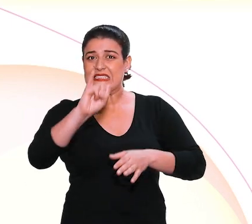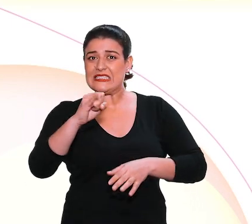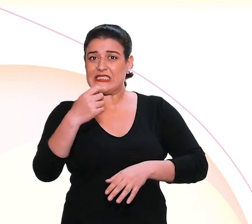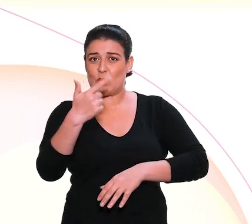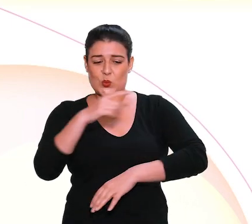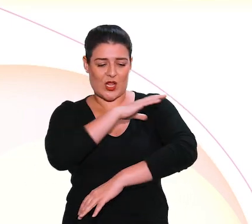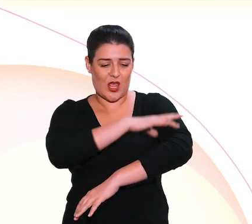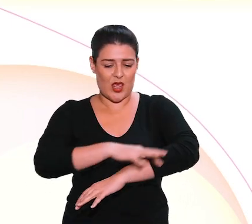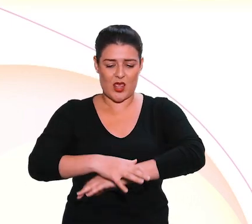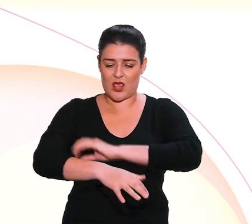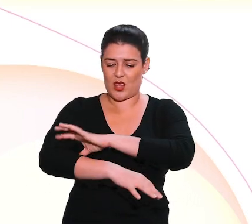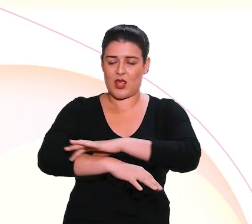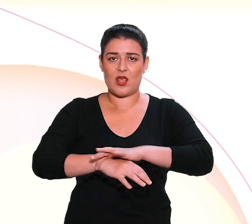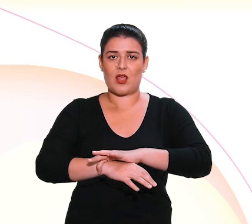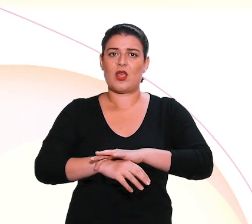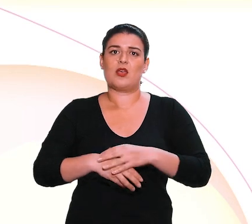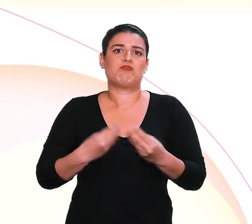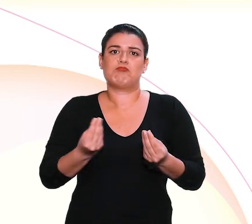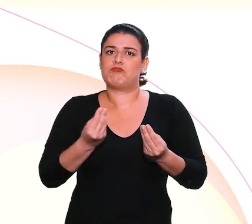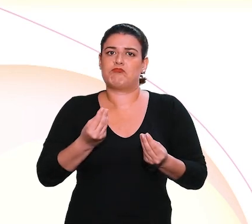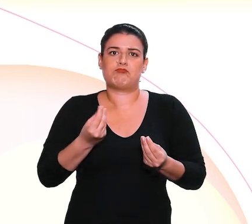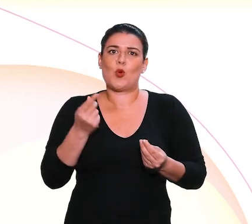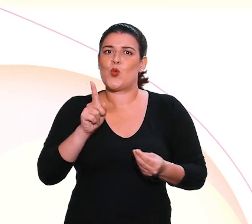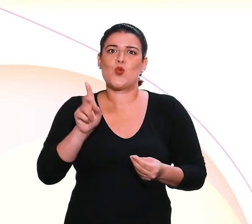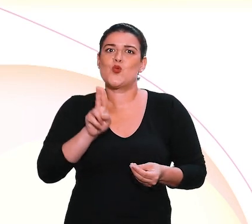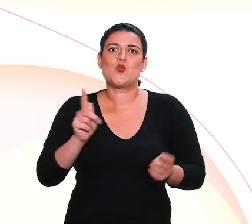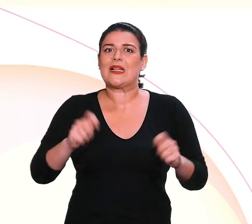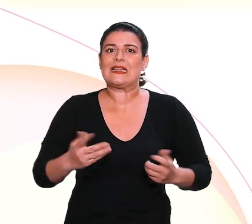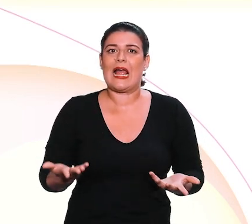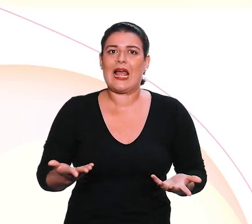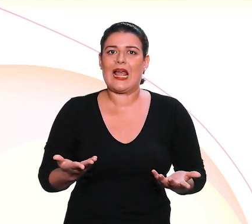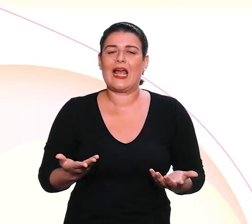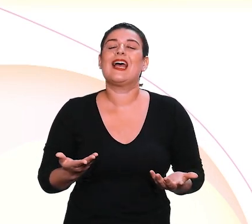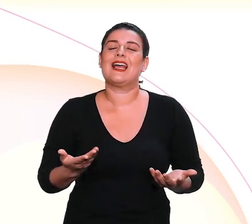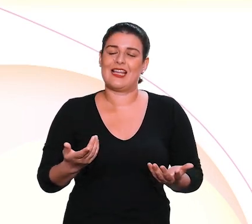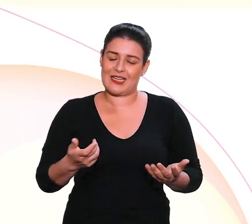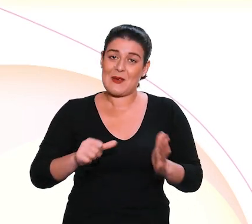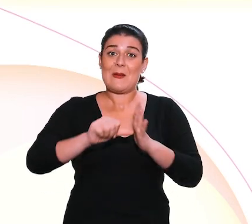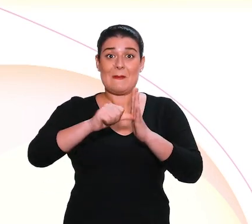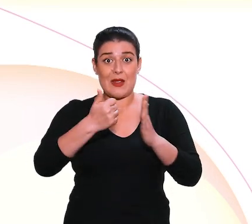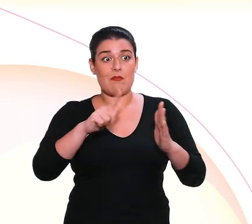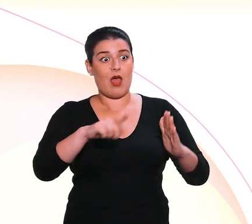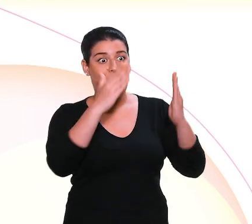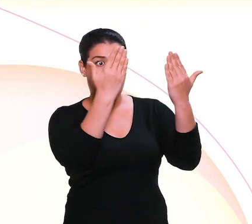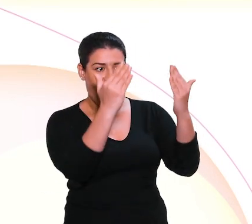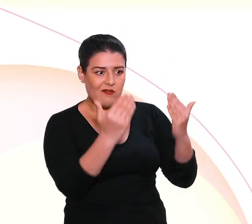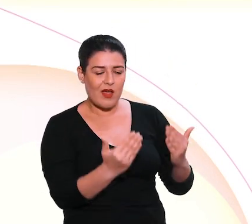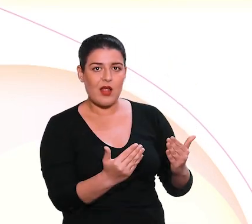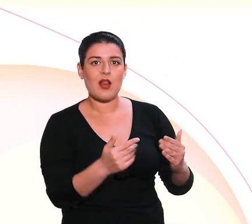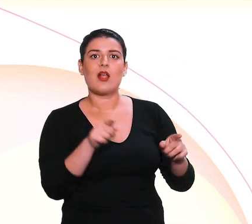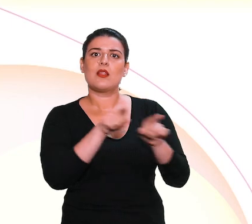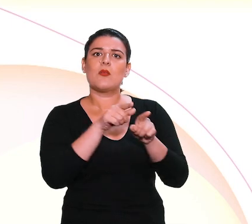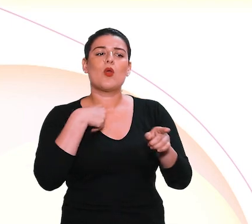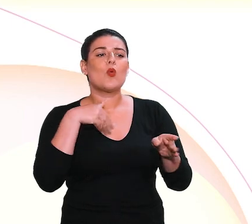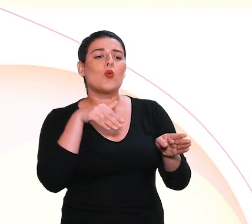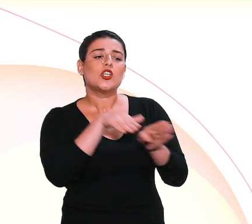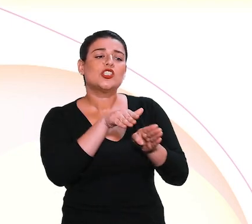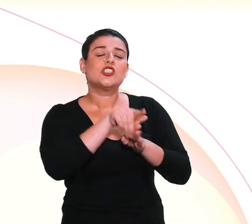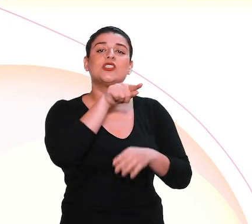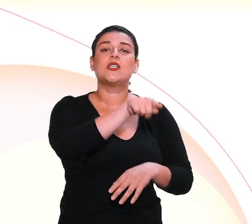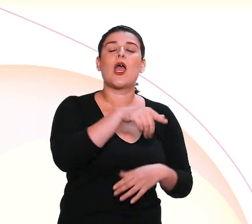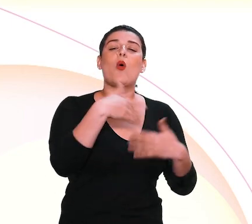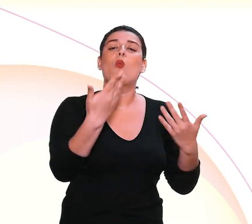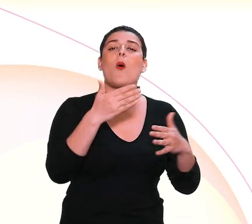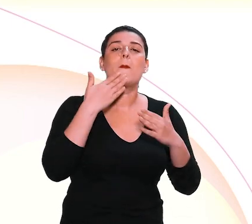uso disso se os membros superiores não estão funcionando? É a primeira coisa. Para eu até mesmo recomendar qual tecnologia assistiva